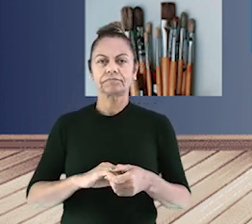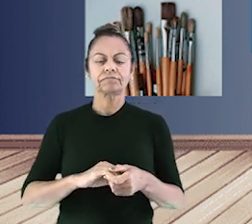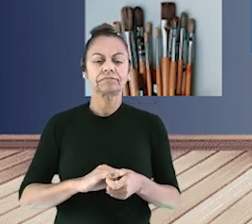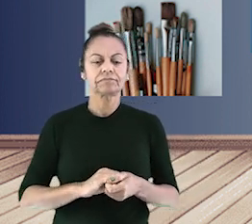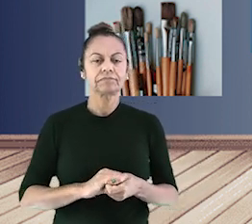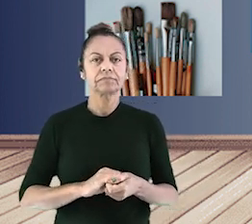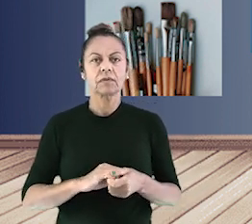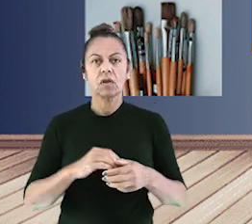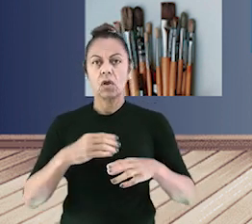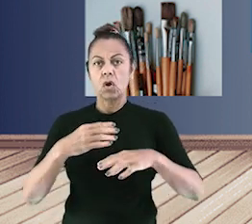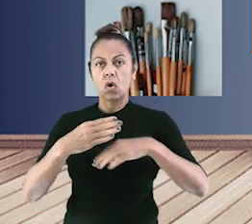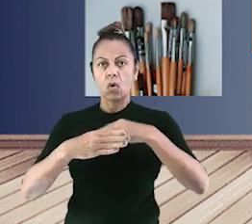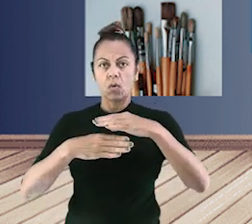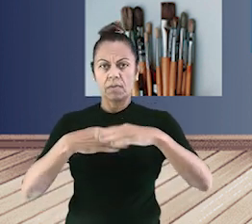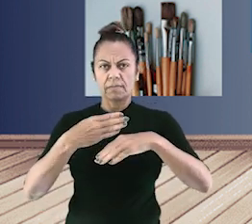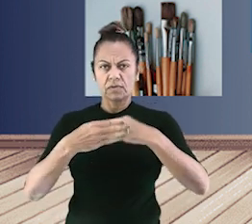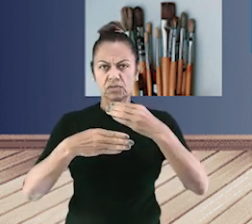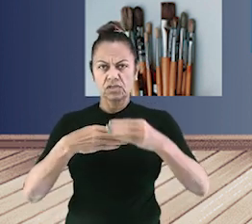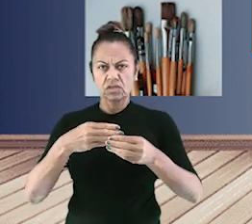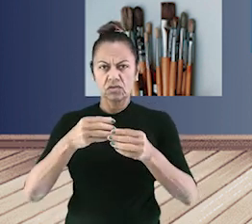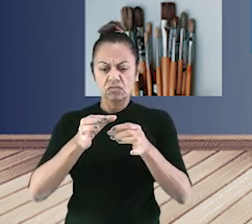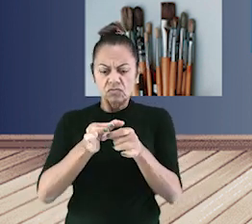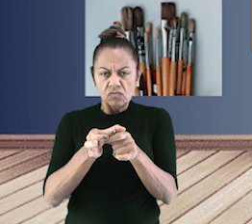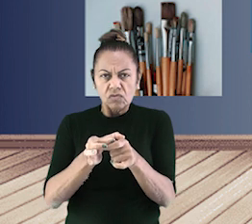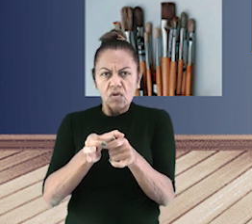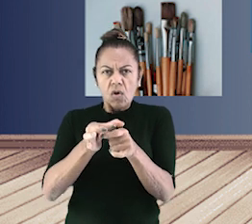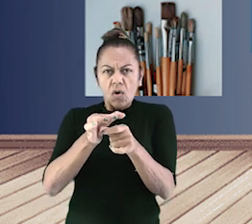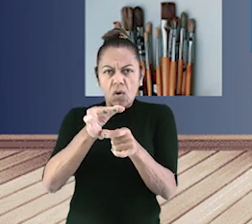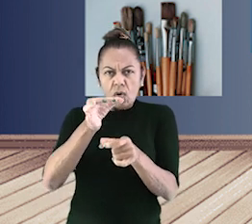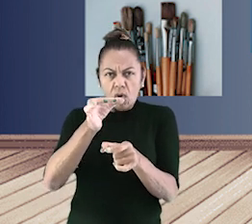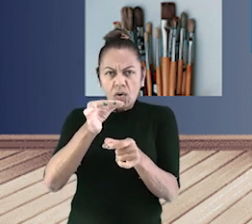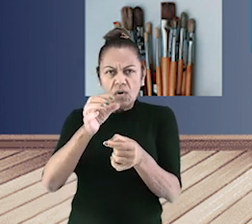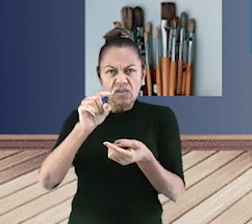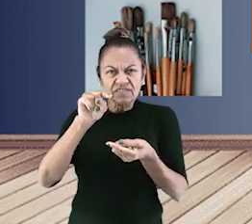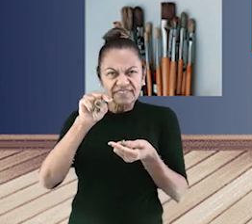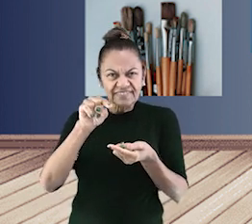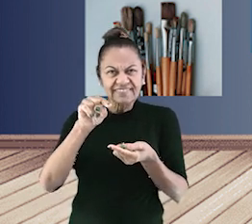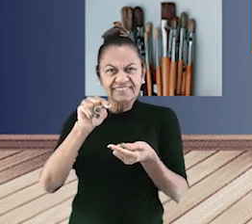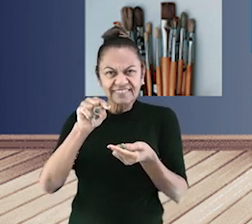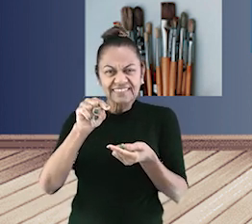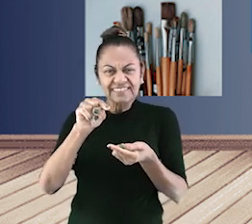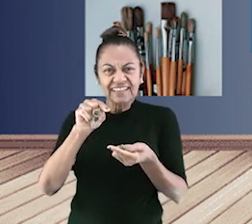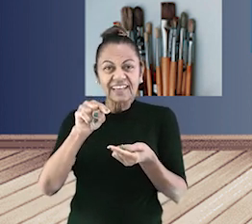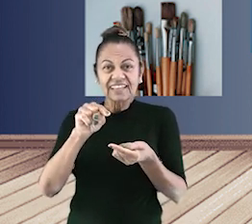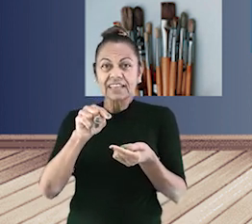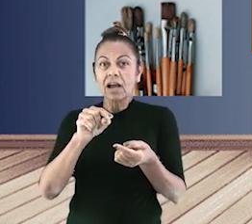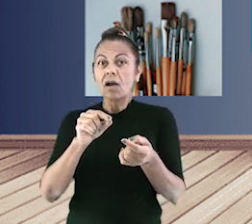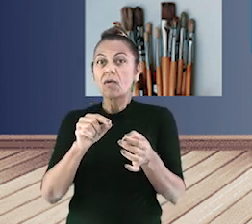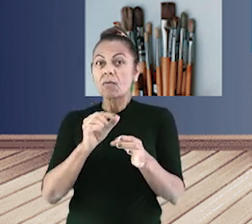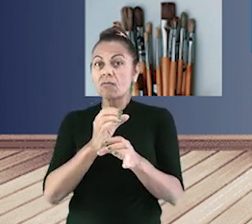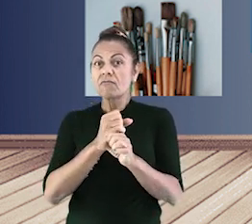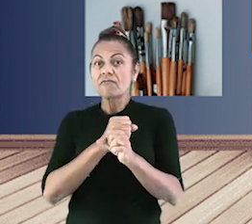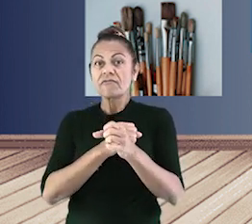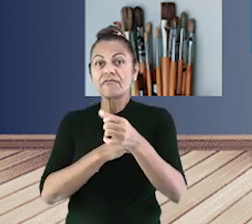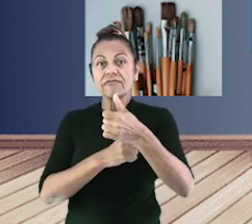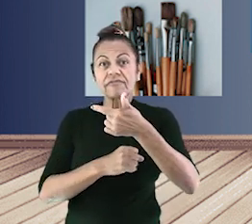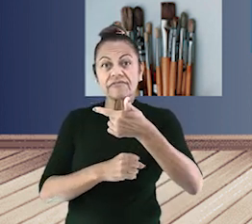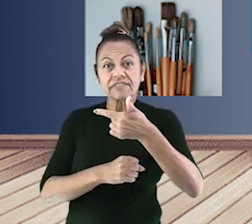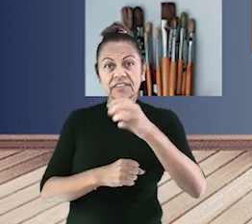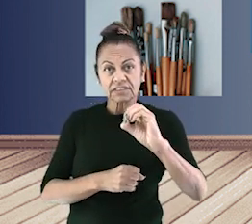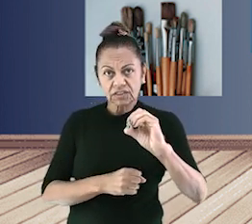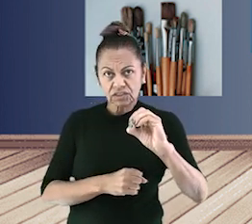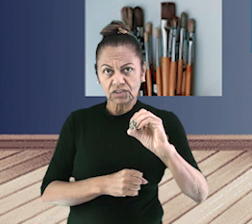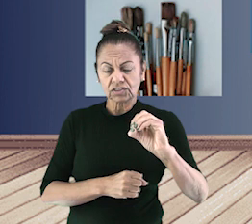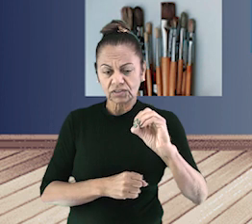de papel higiênico, isso, aquele rolinho que fica dentro do papel higiênico,